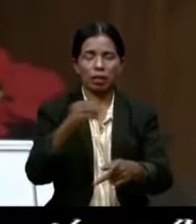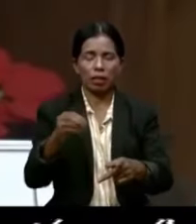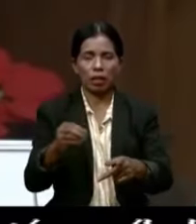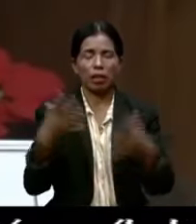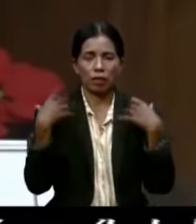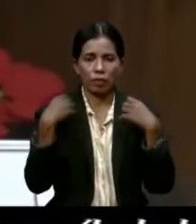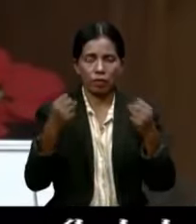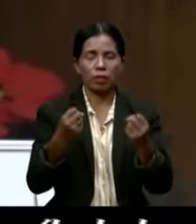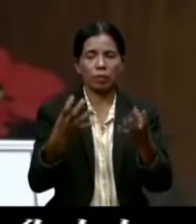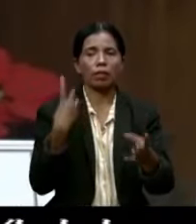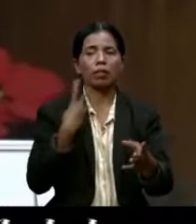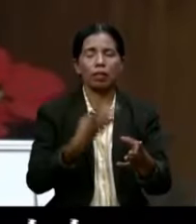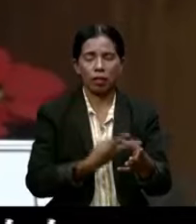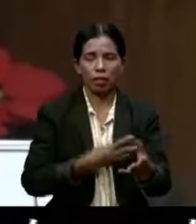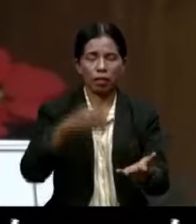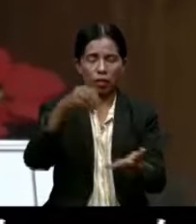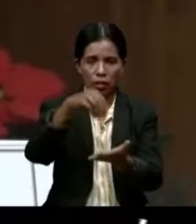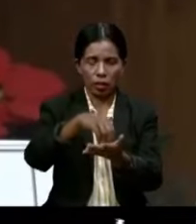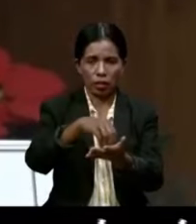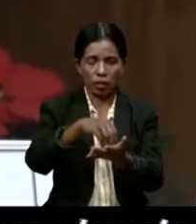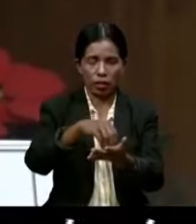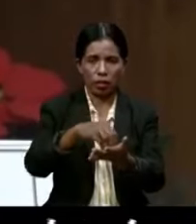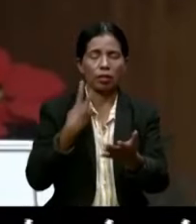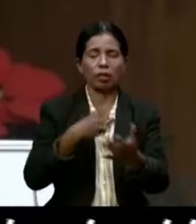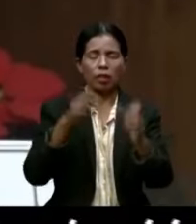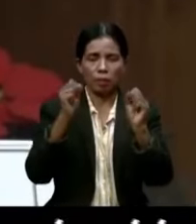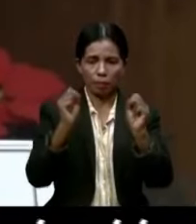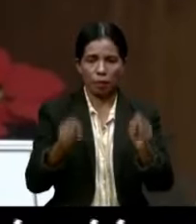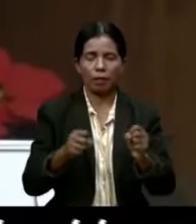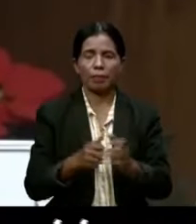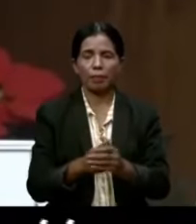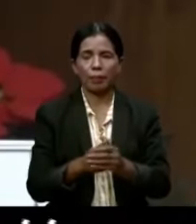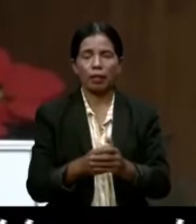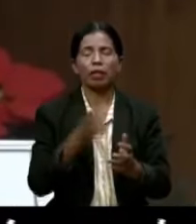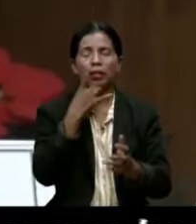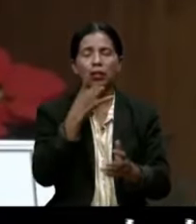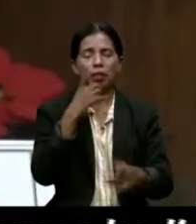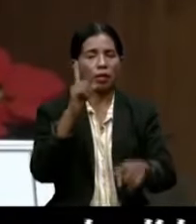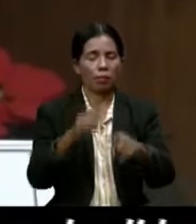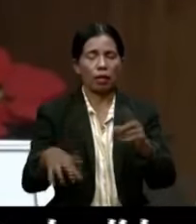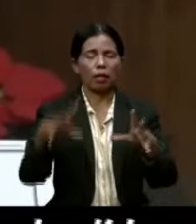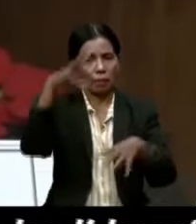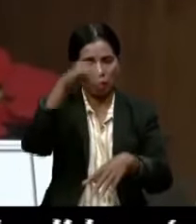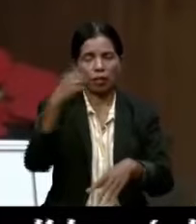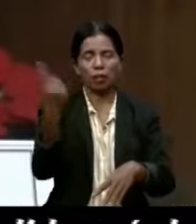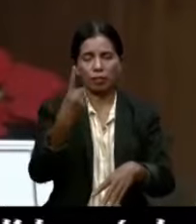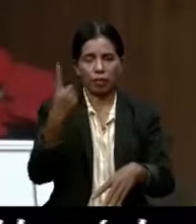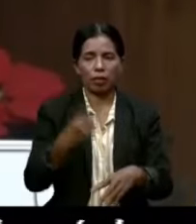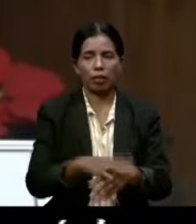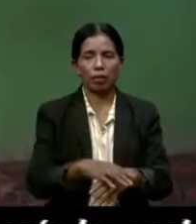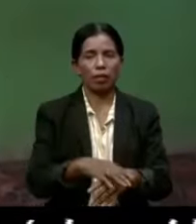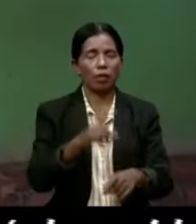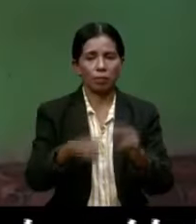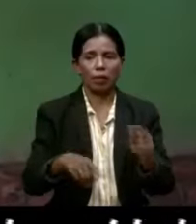Kita bele sisutan prafu ida para bele akhirnya label matens. Para energi ne label mana